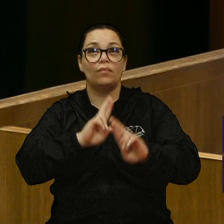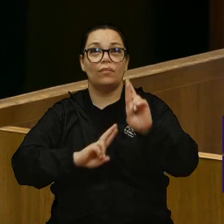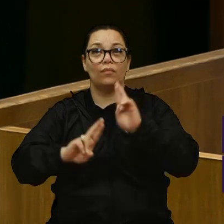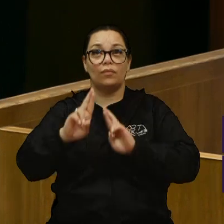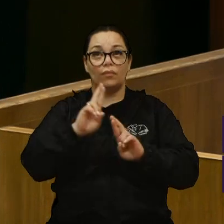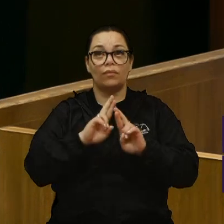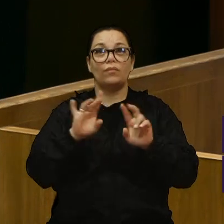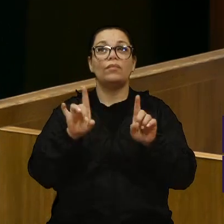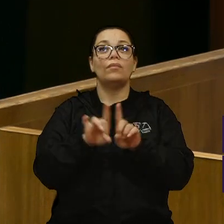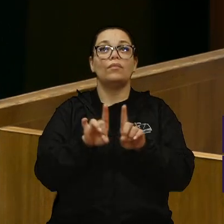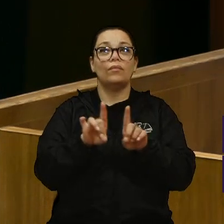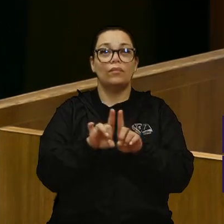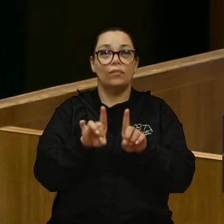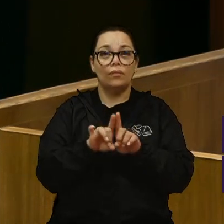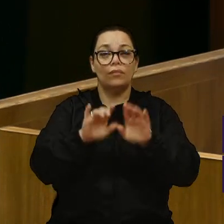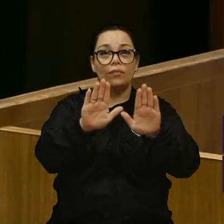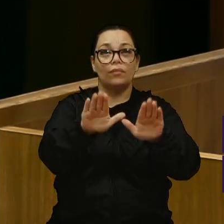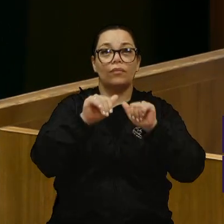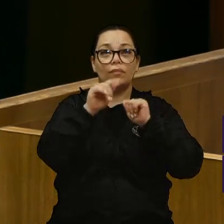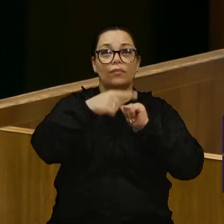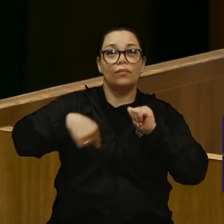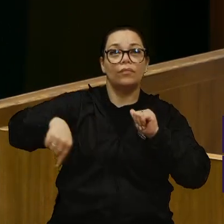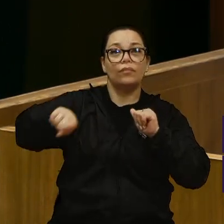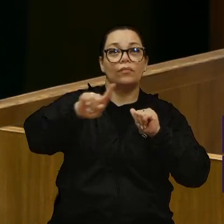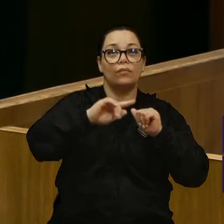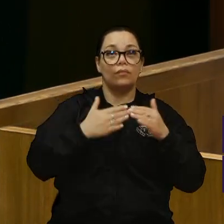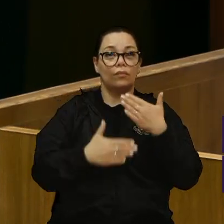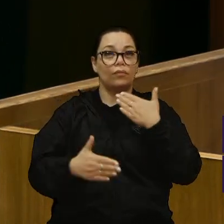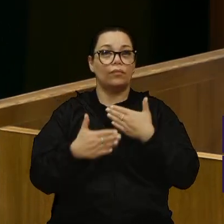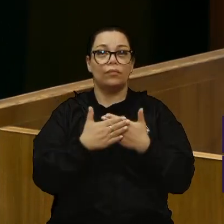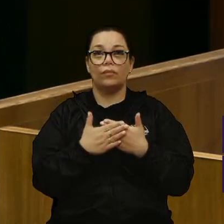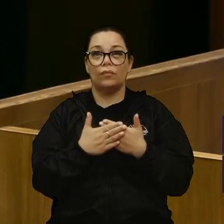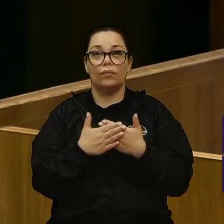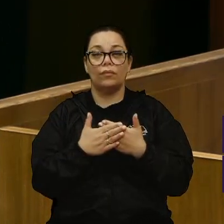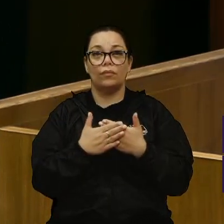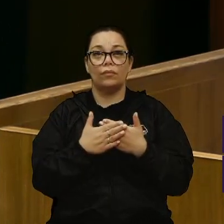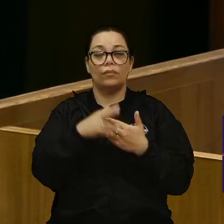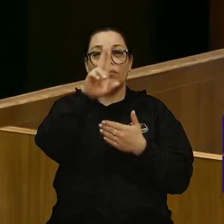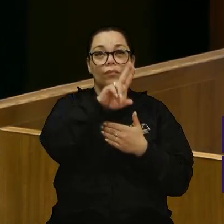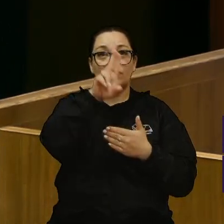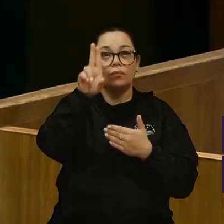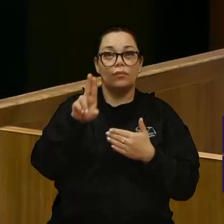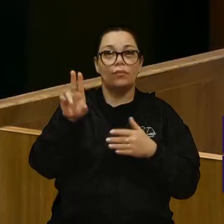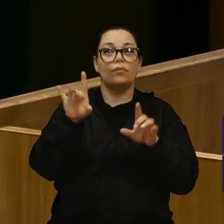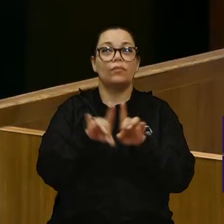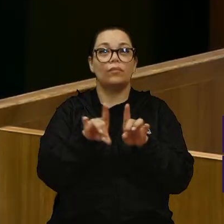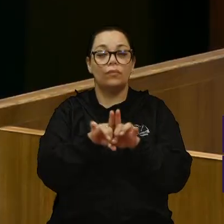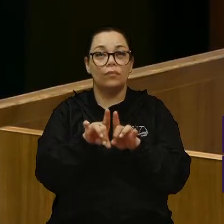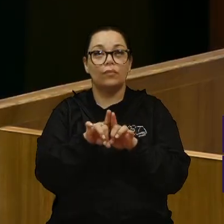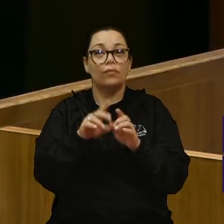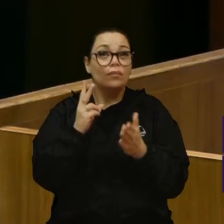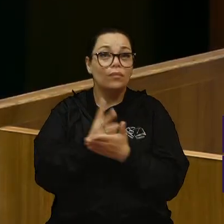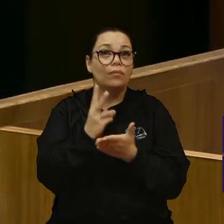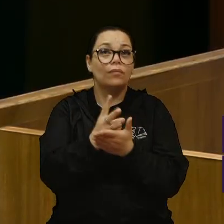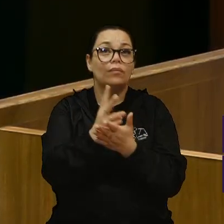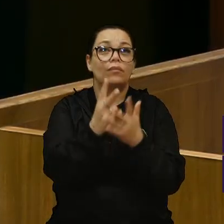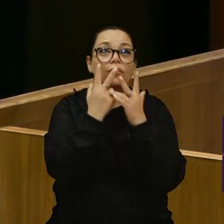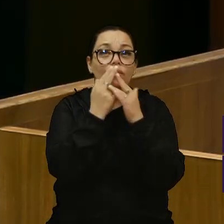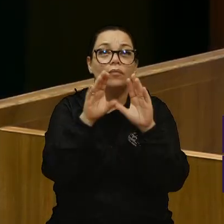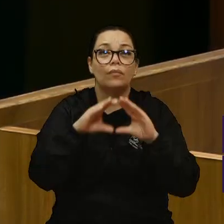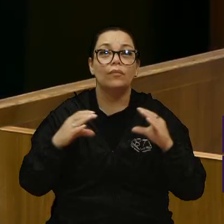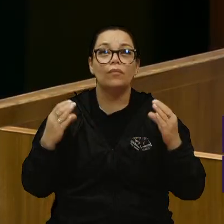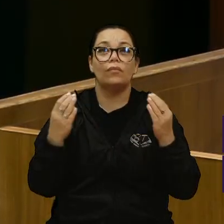Mas ela também faz um chamado a todos nós, faz um chamado à universidade, para que siga sendo